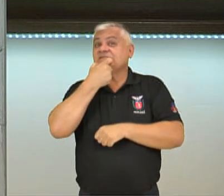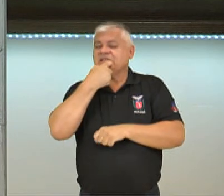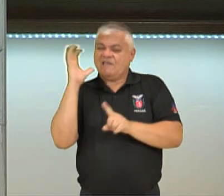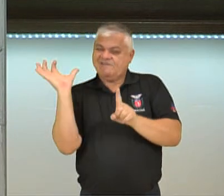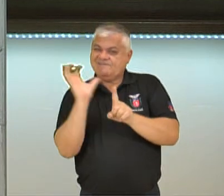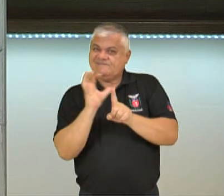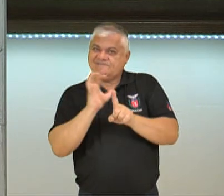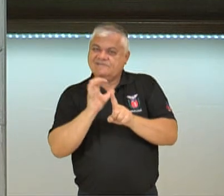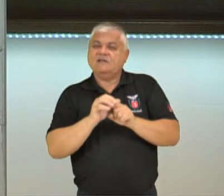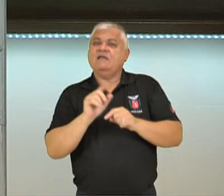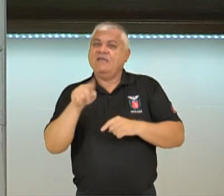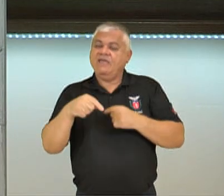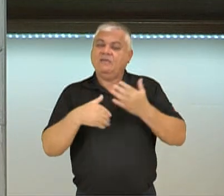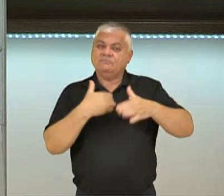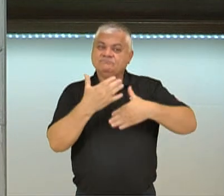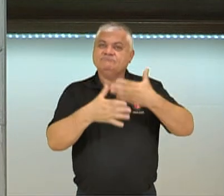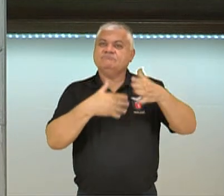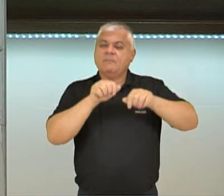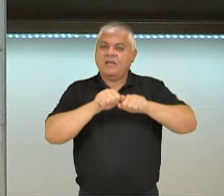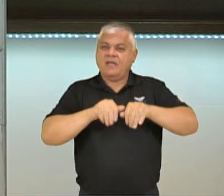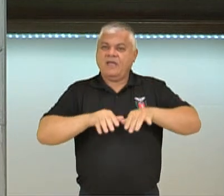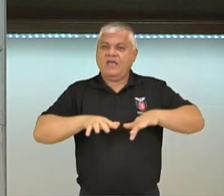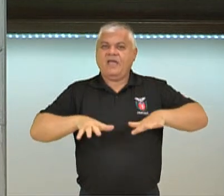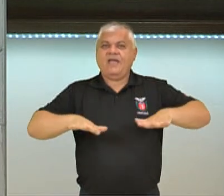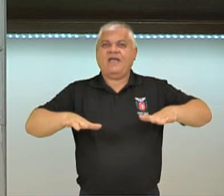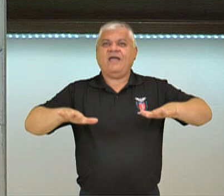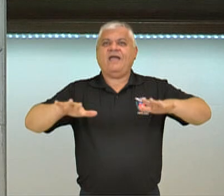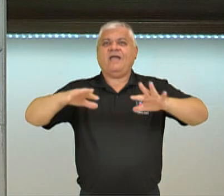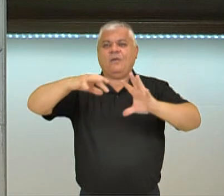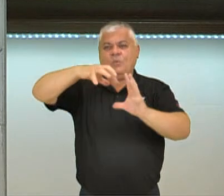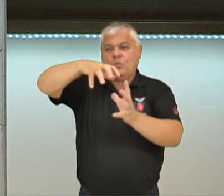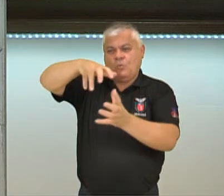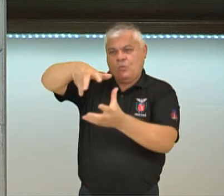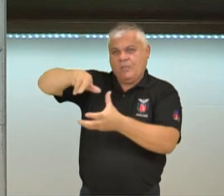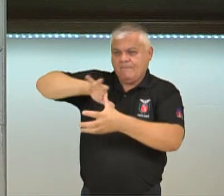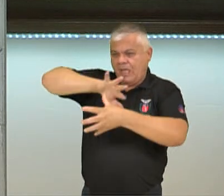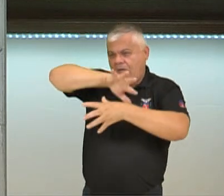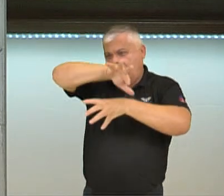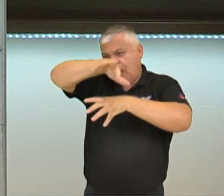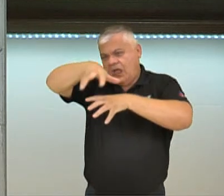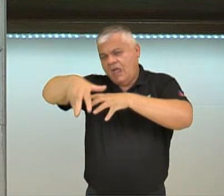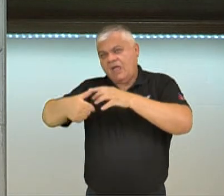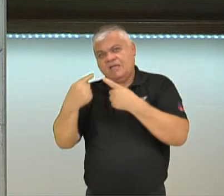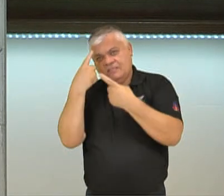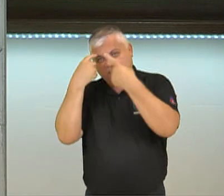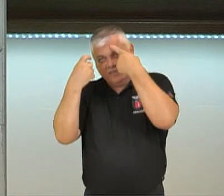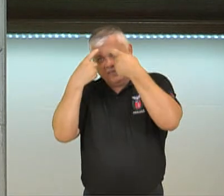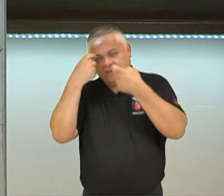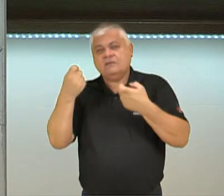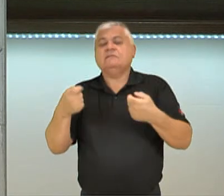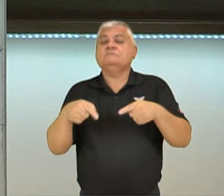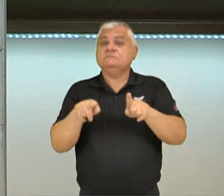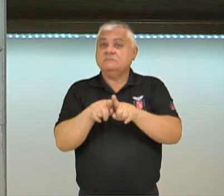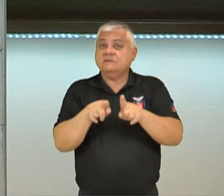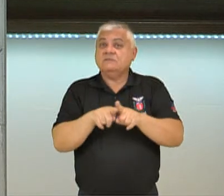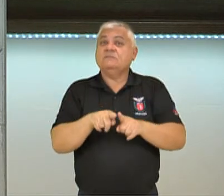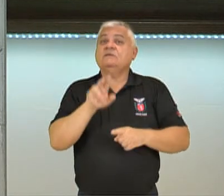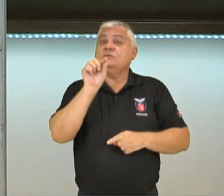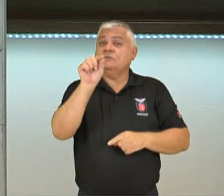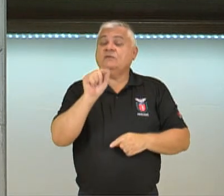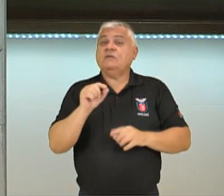ser um ideal que vai se espalhar, né, pelo mundo todo, mas a gente tem que ter em ideia também que